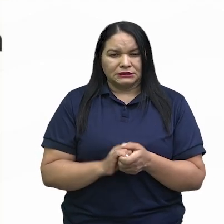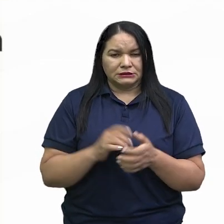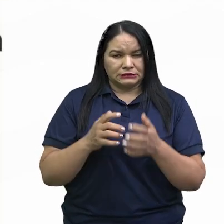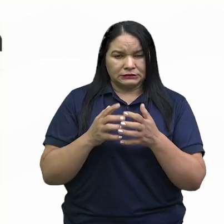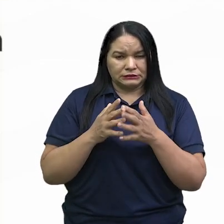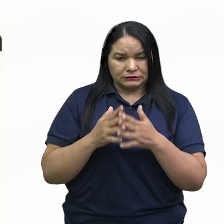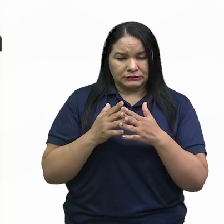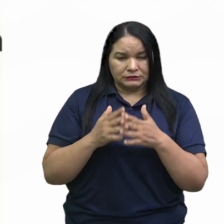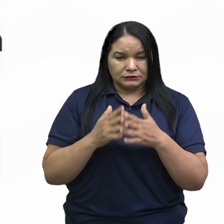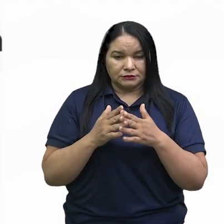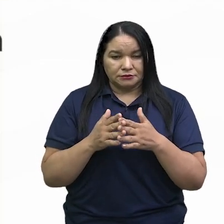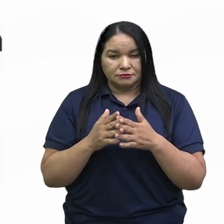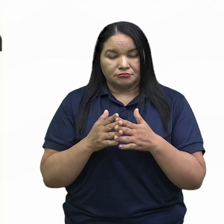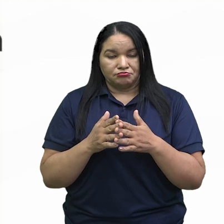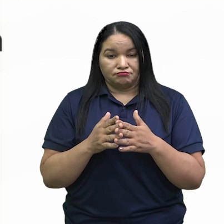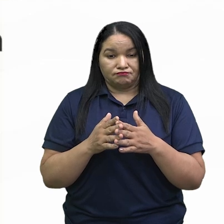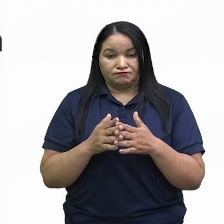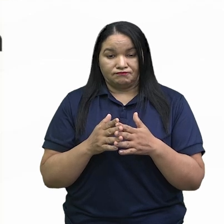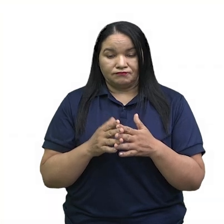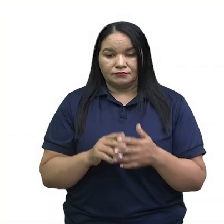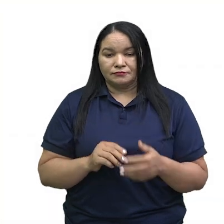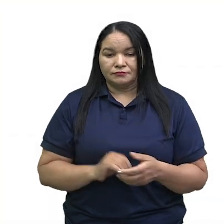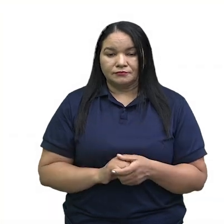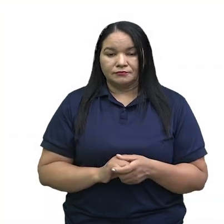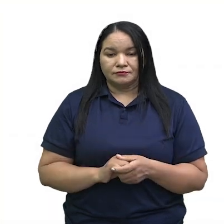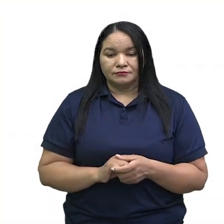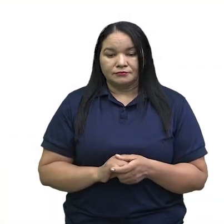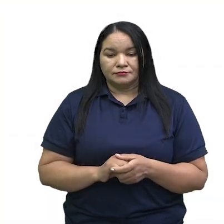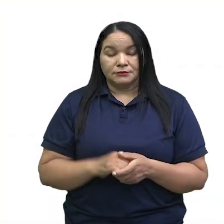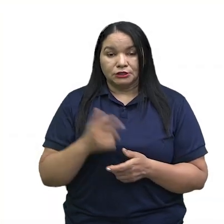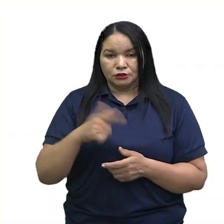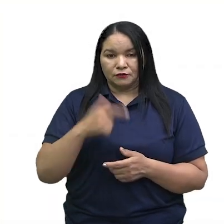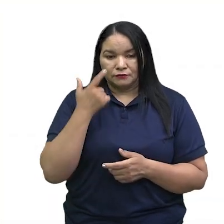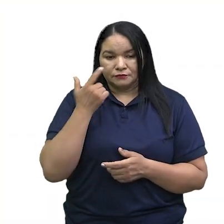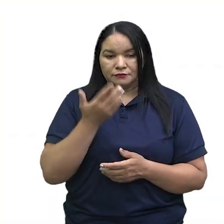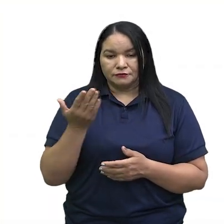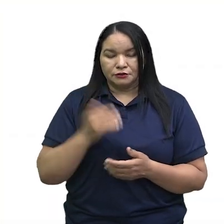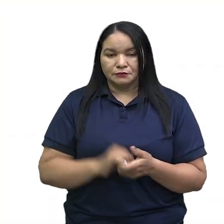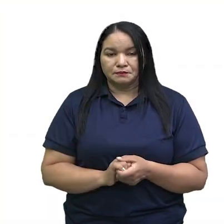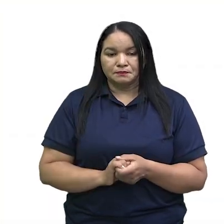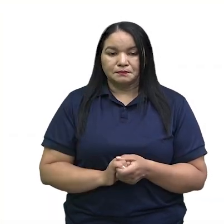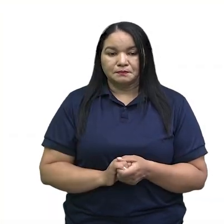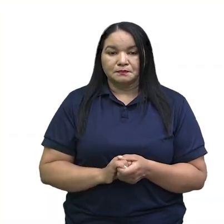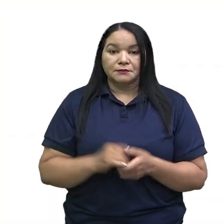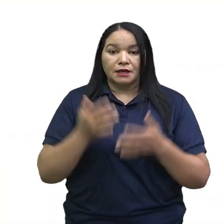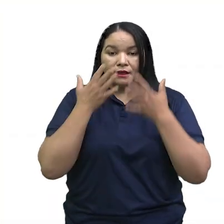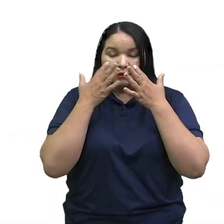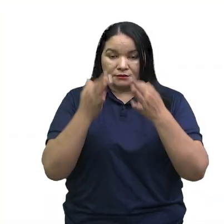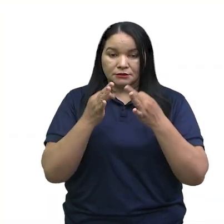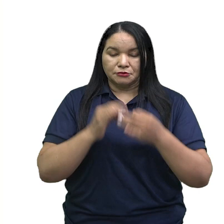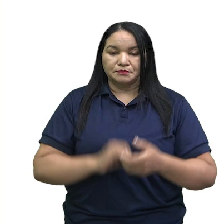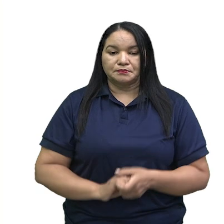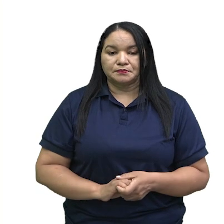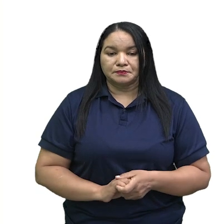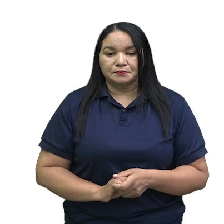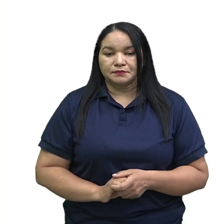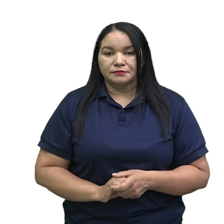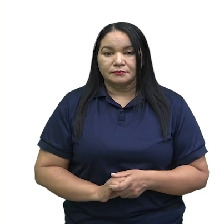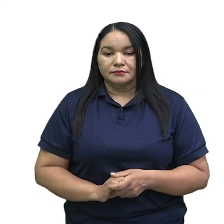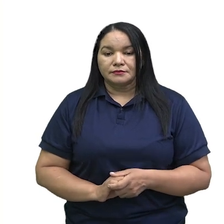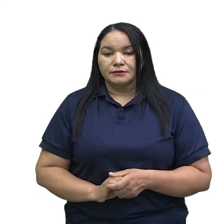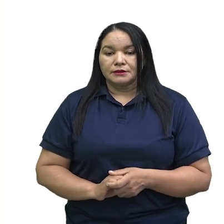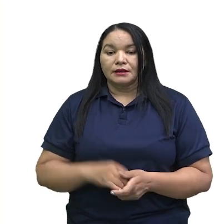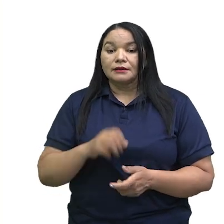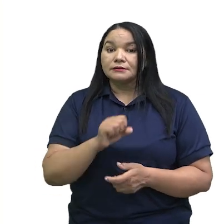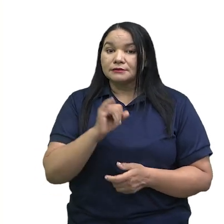essa parte. Atenção aqui agora, pessoal. Deixa de copiar rapidinho e atenção aqui na televisão, olha lá.